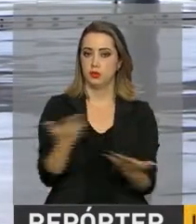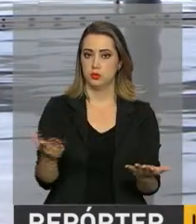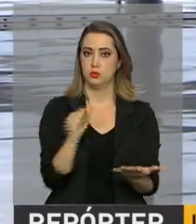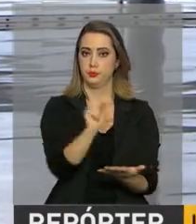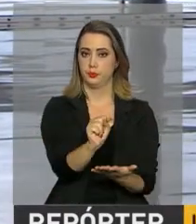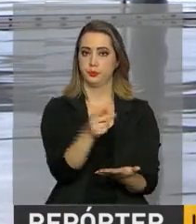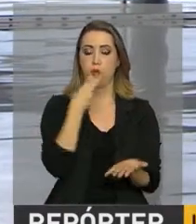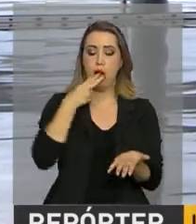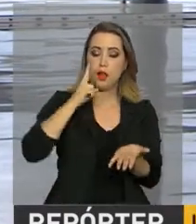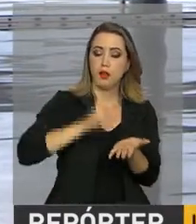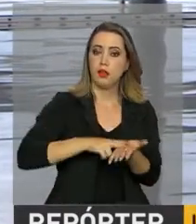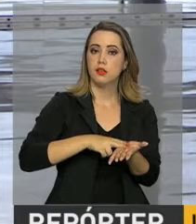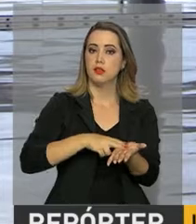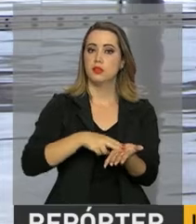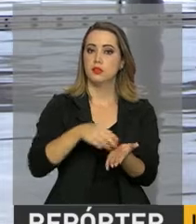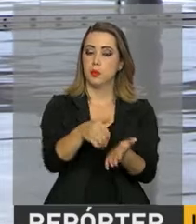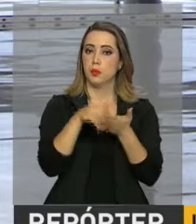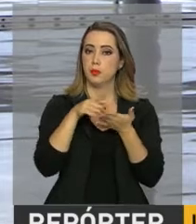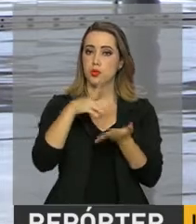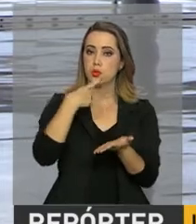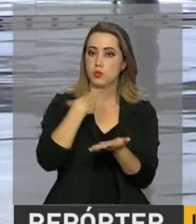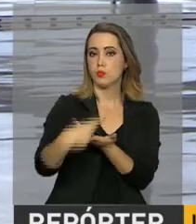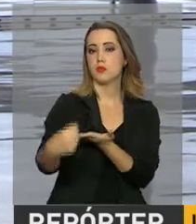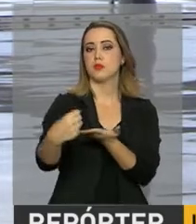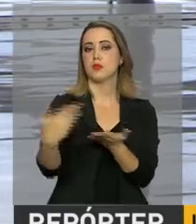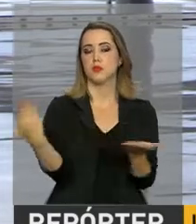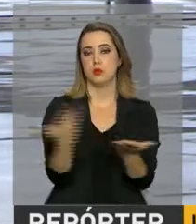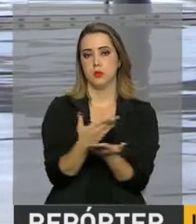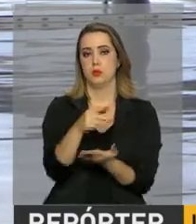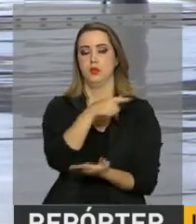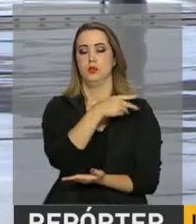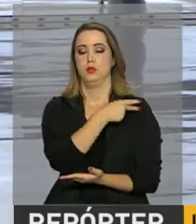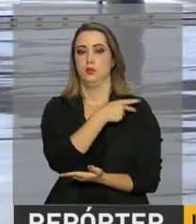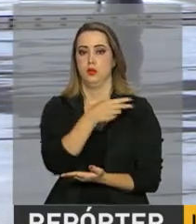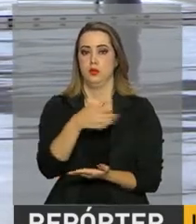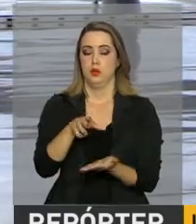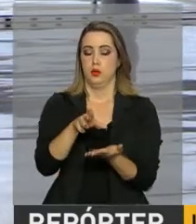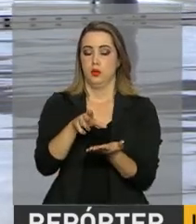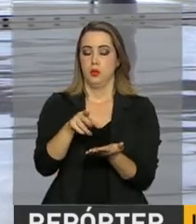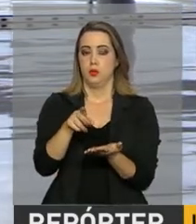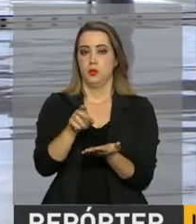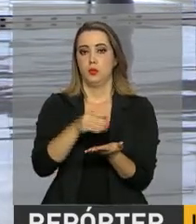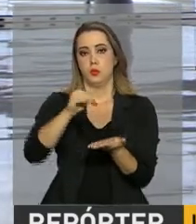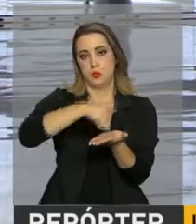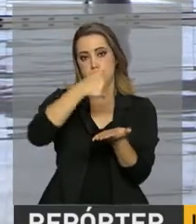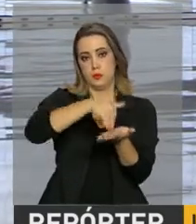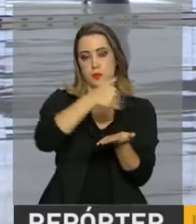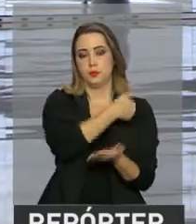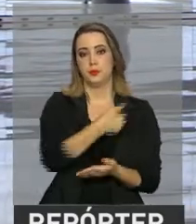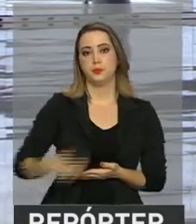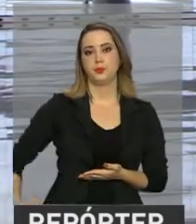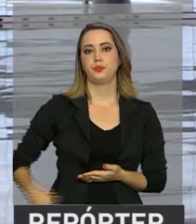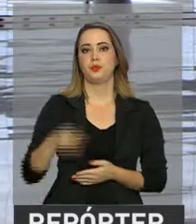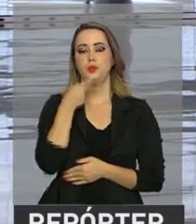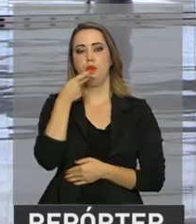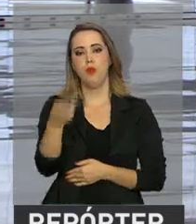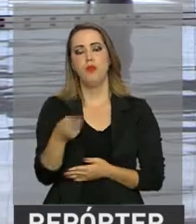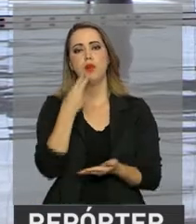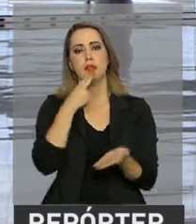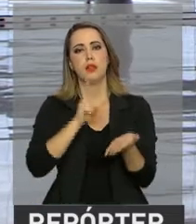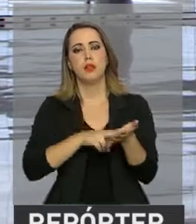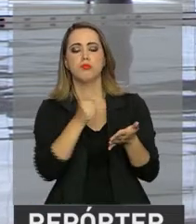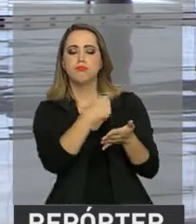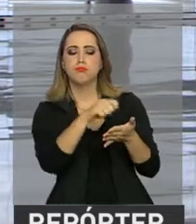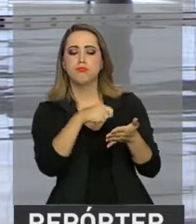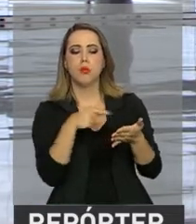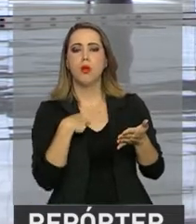ex-ministro da secretaria de governo de geddel vieira lima foi divulgada pela presidência da república no fim da manhã na carta geddel disse que tomou a